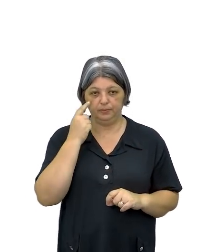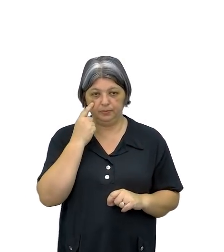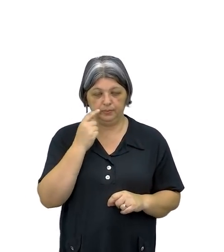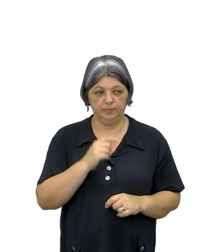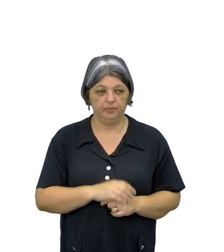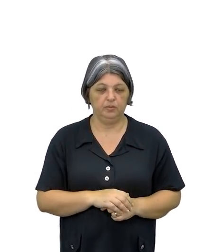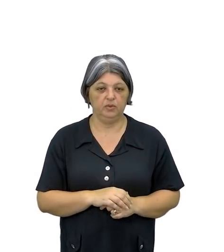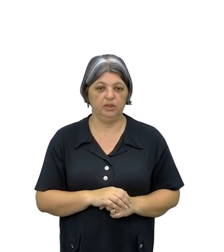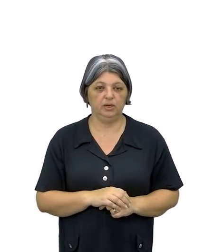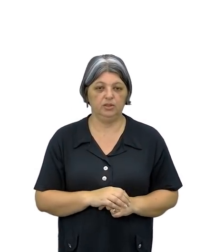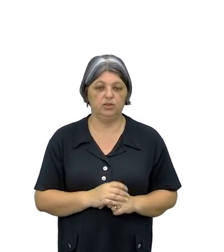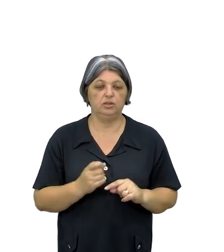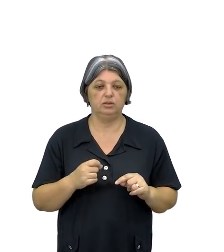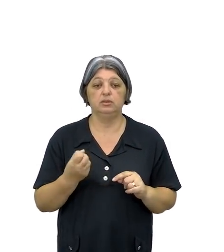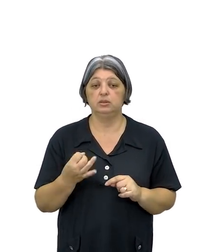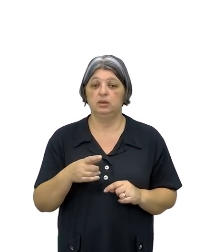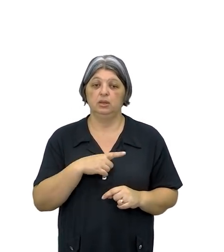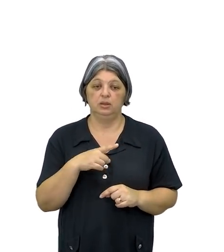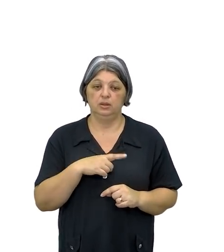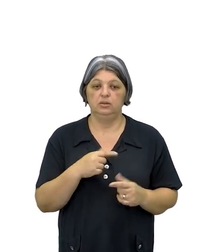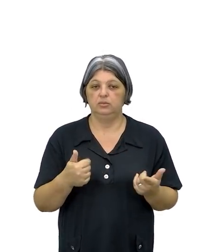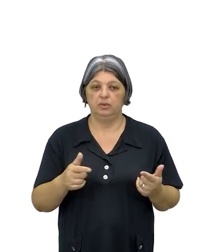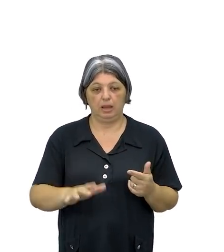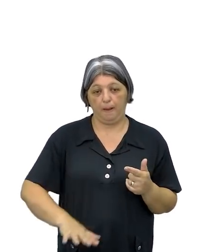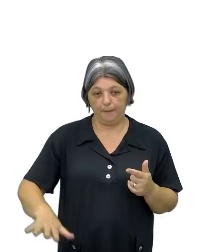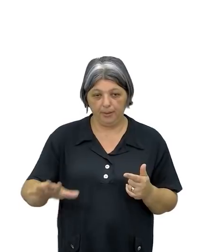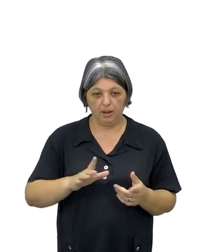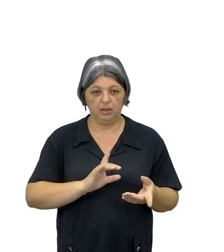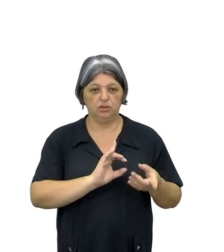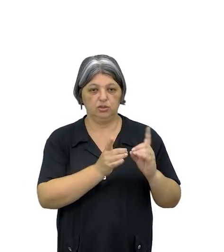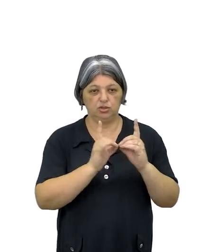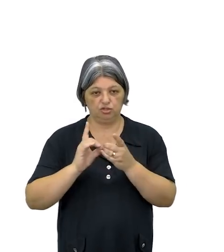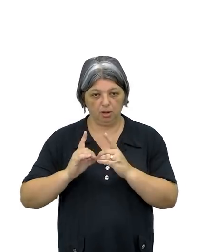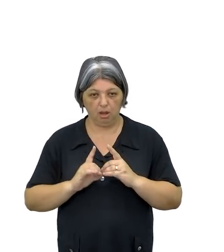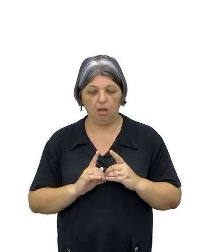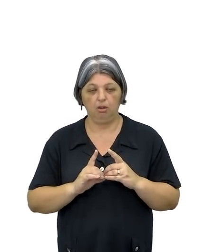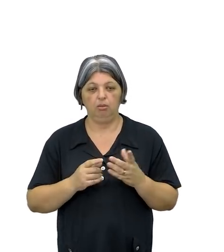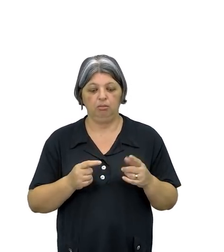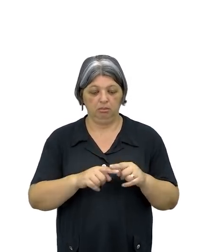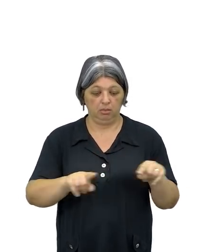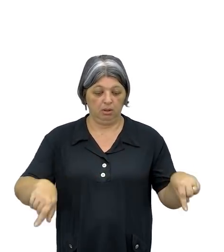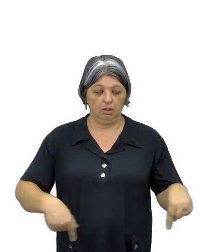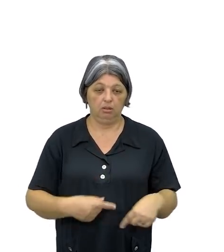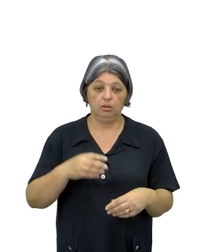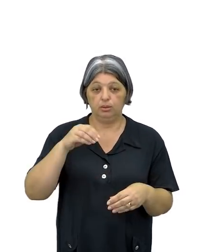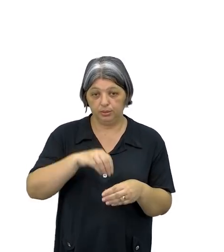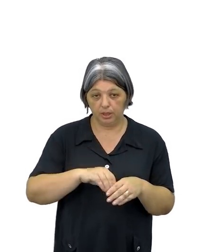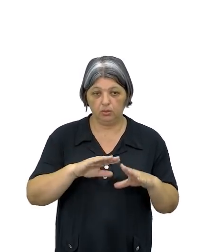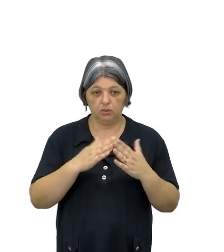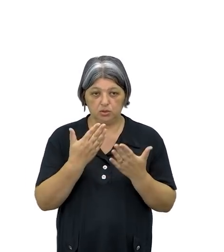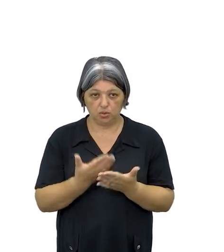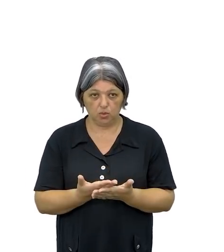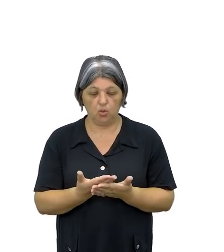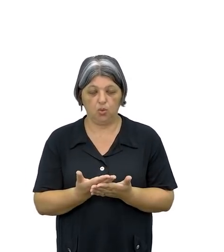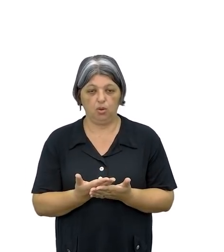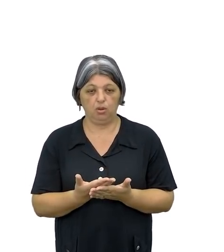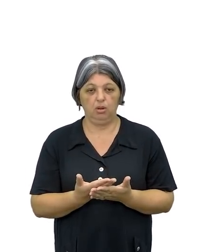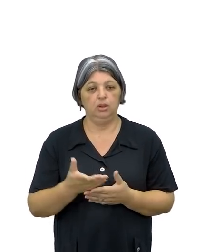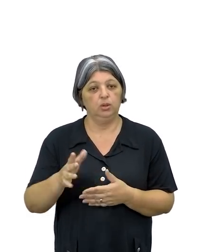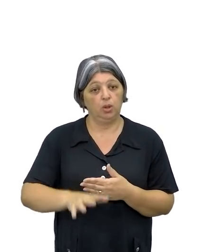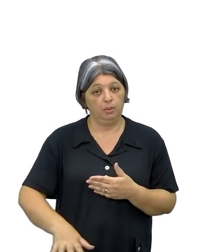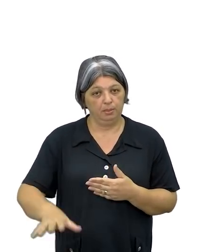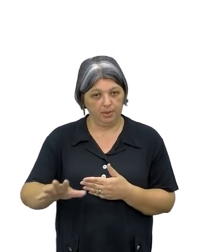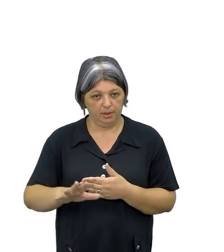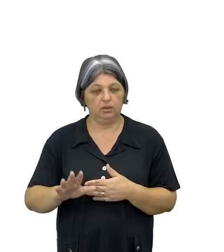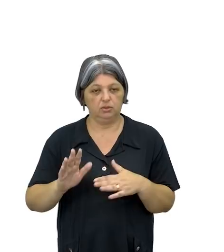olhar para esse ambiente. Se eu não tiver um ambiente dialógico na sala de aula, né, ou dentro da minha escola mesmo, dentro do próprio ambiente